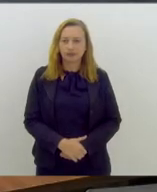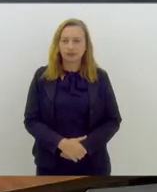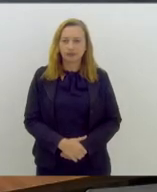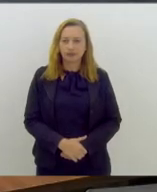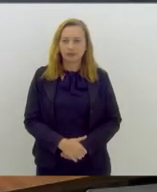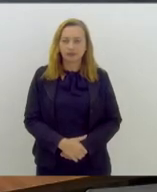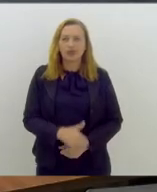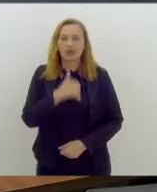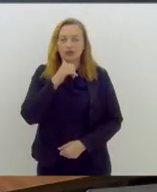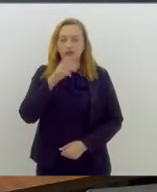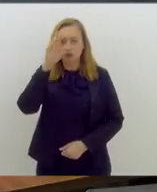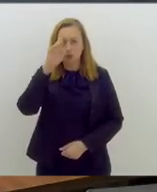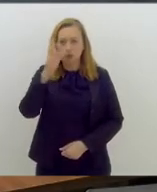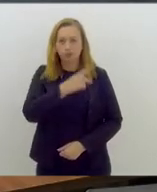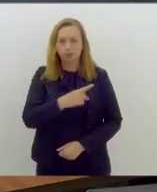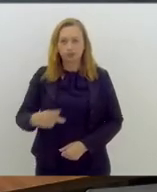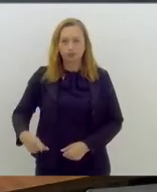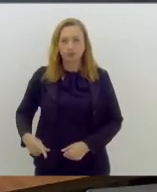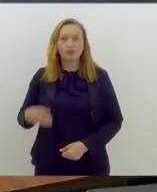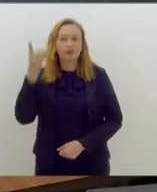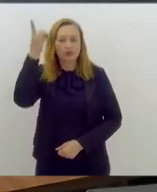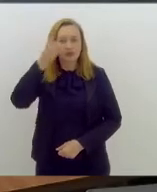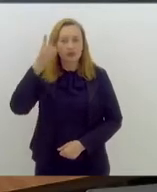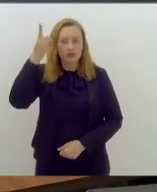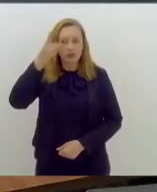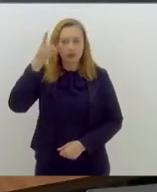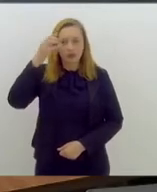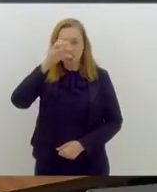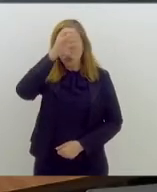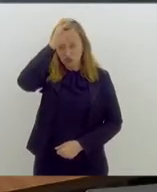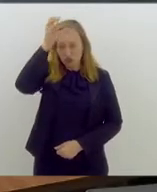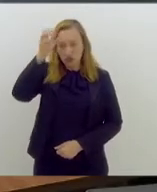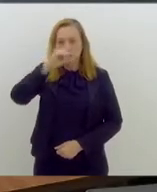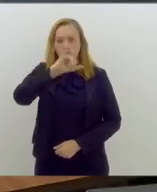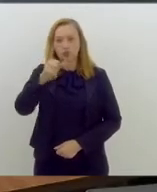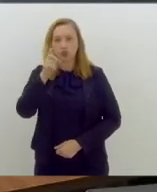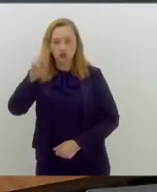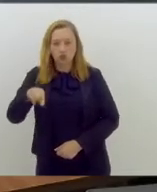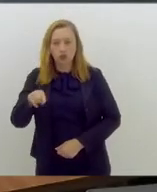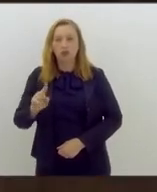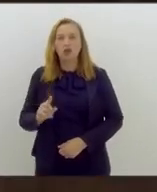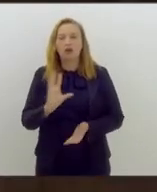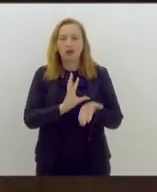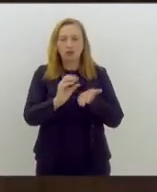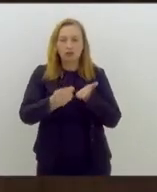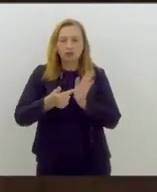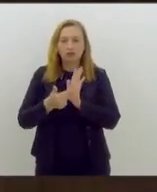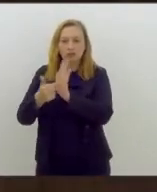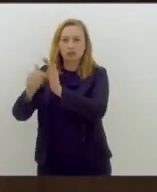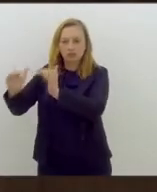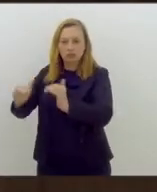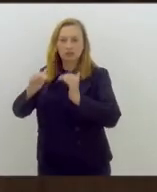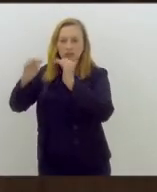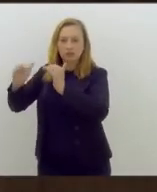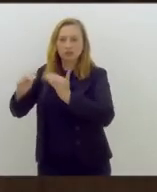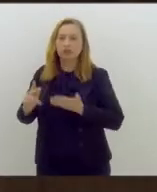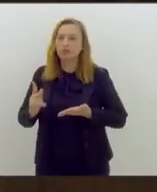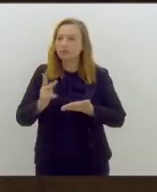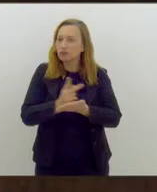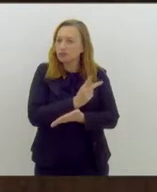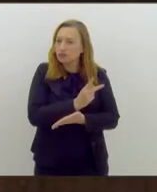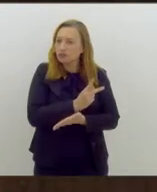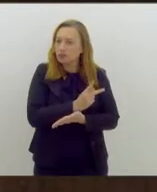senhora Presidente deputada tia Ju a ata reflete com exatidão